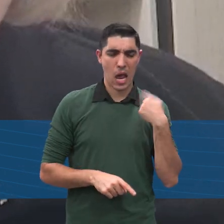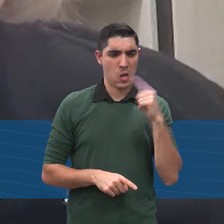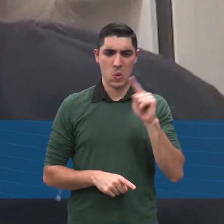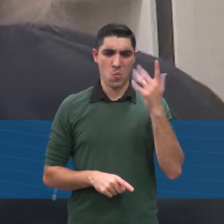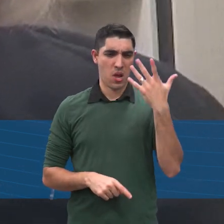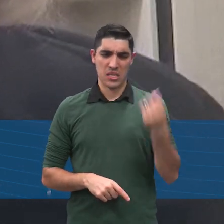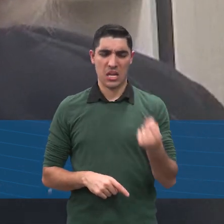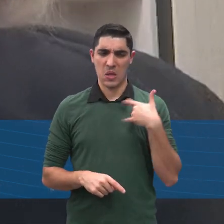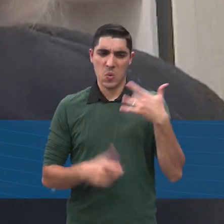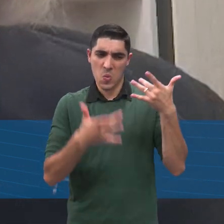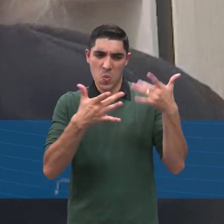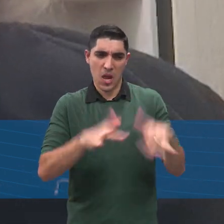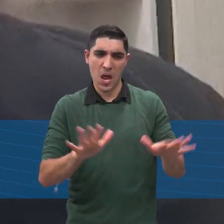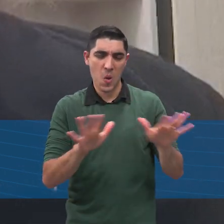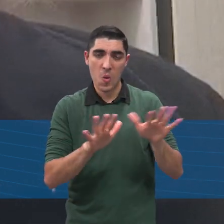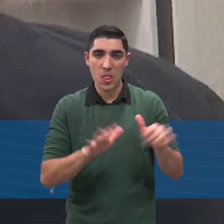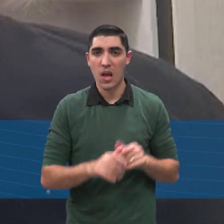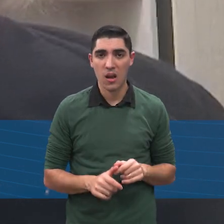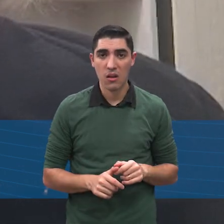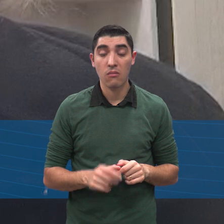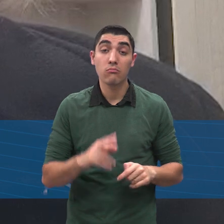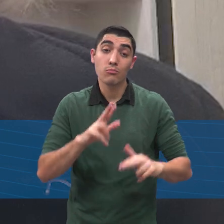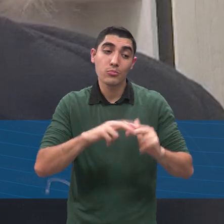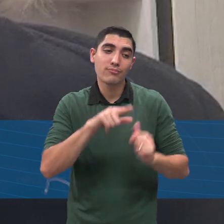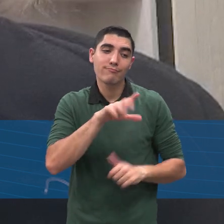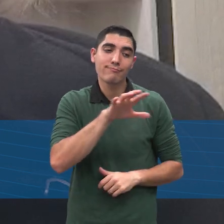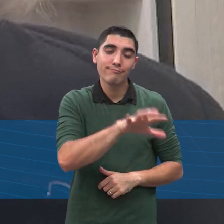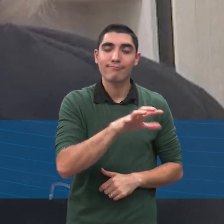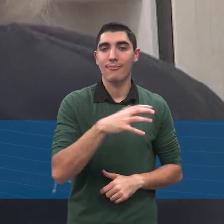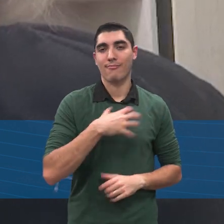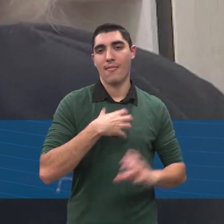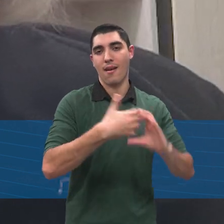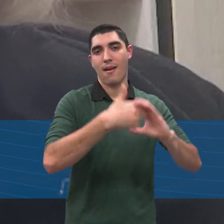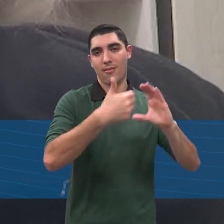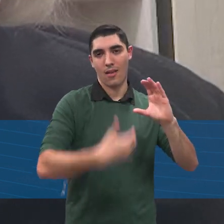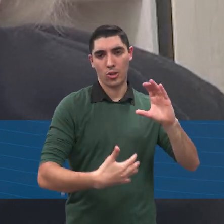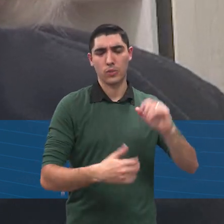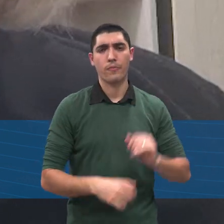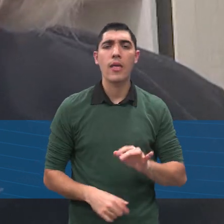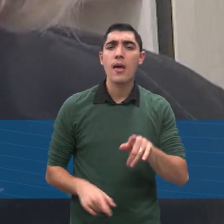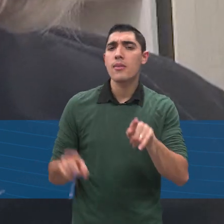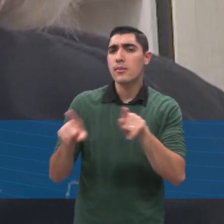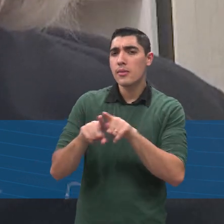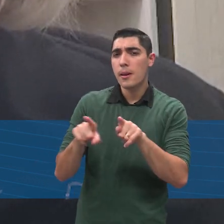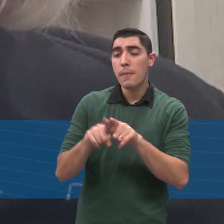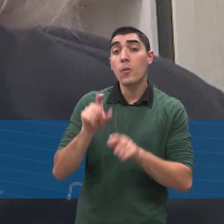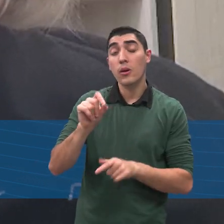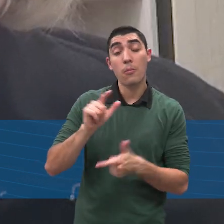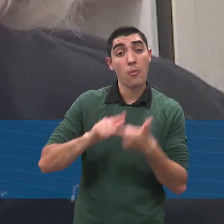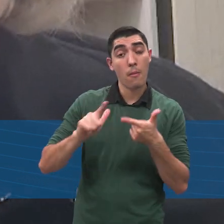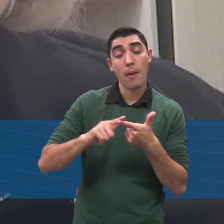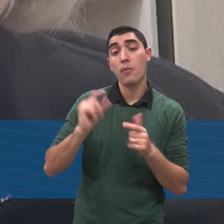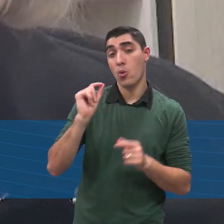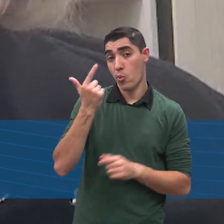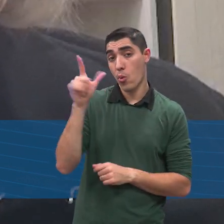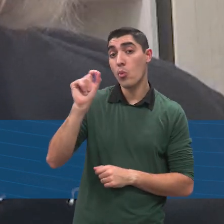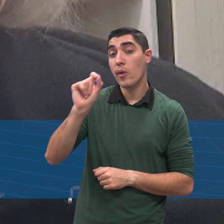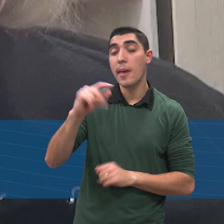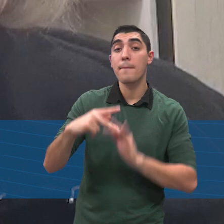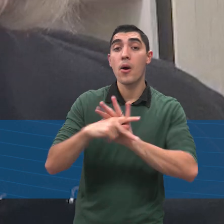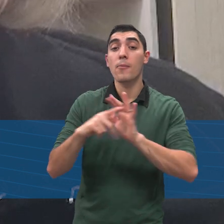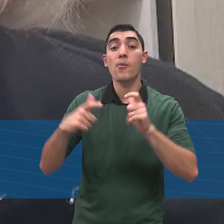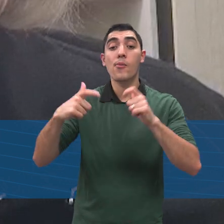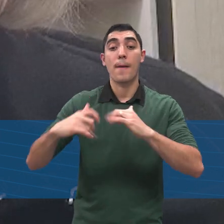dos dirigentes permitir determinados tipos de ocupação, né? E ainda tem um detalhe que é o próprio problema da